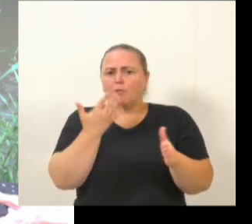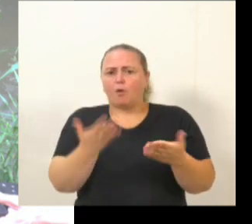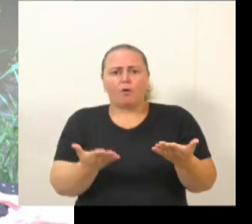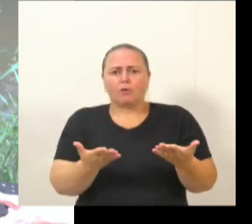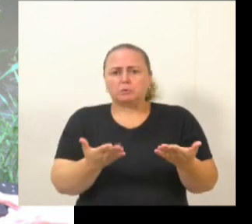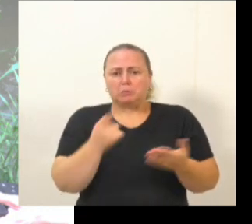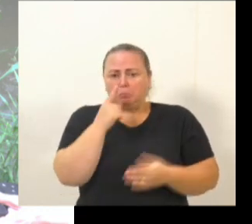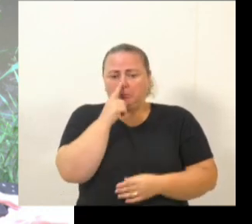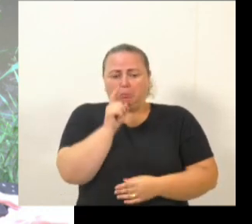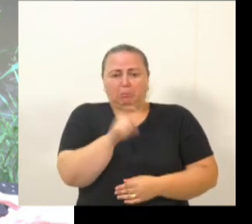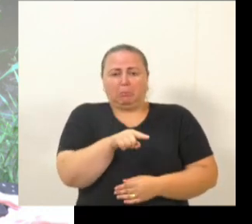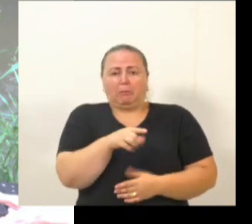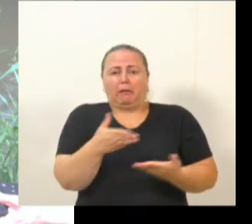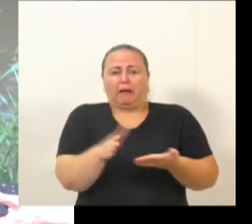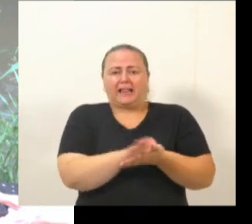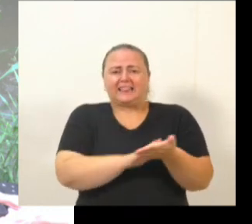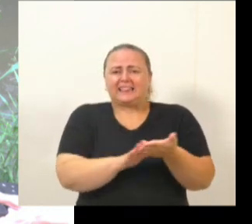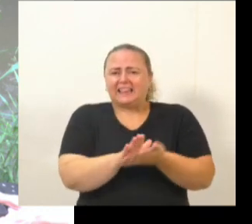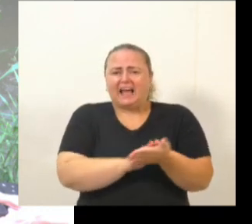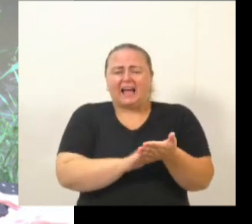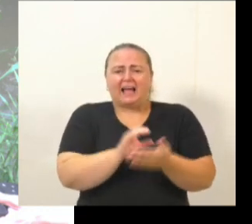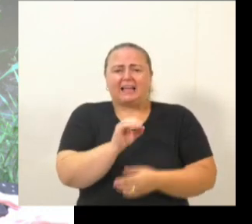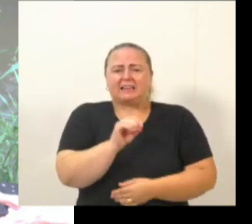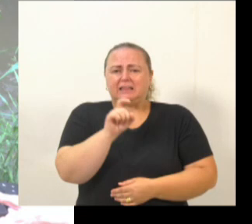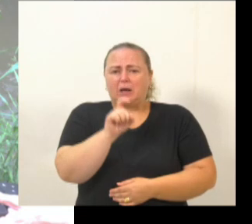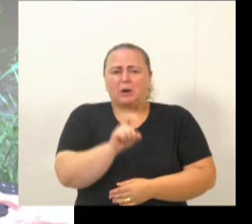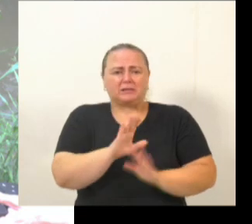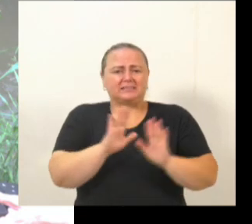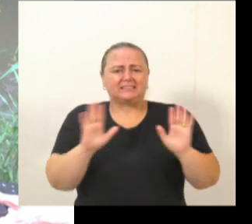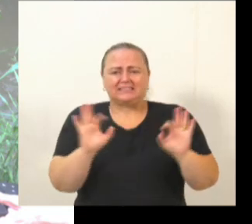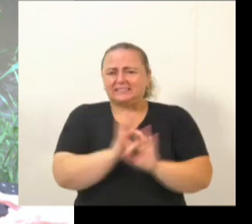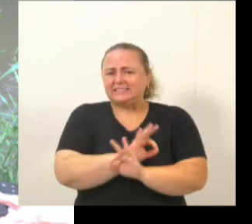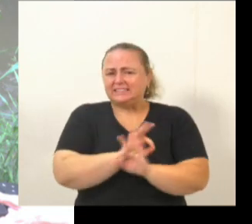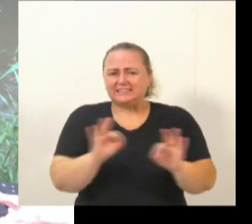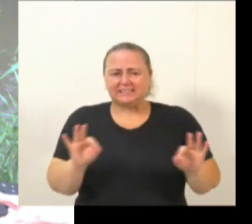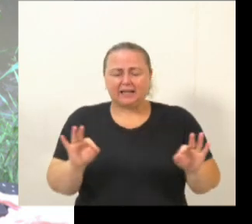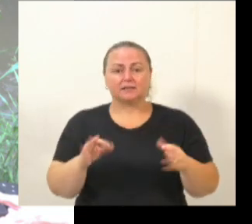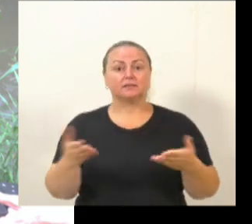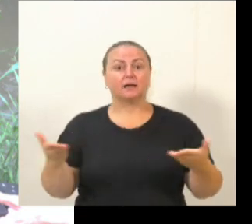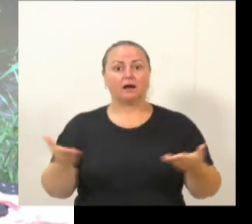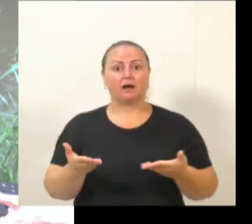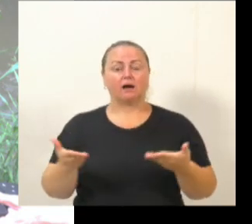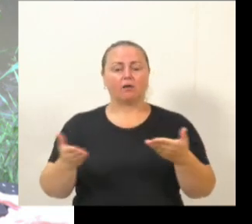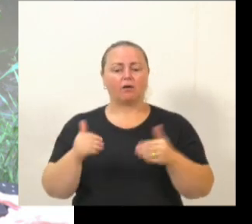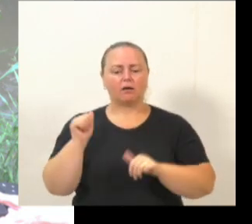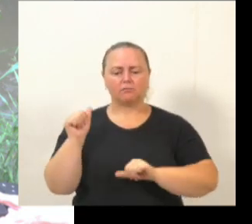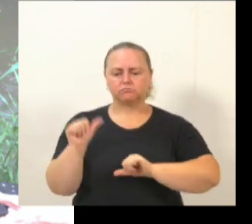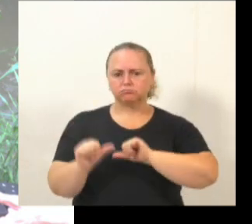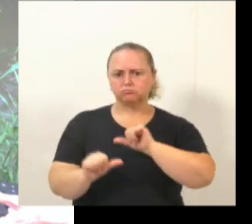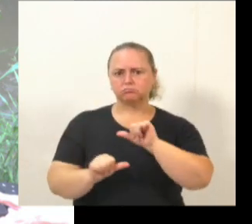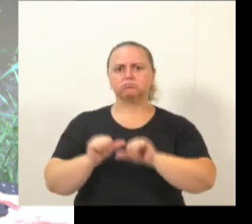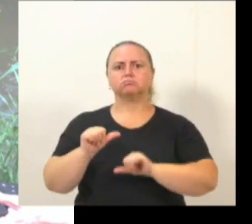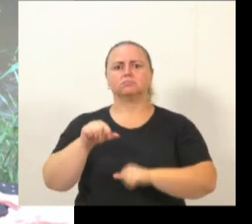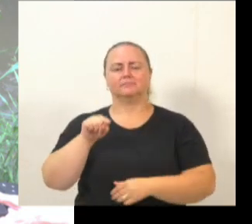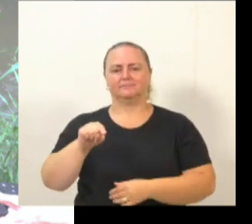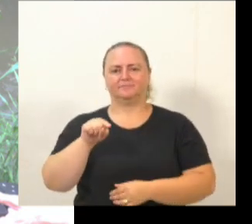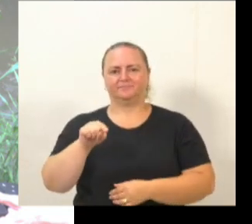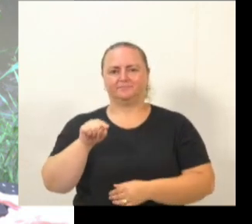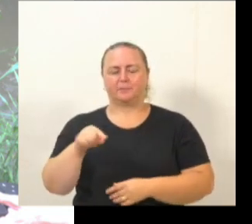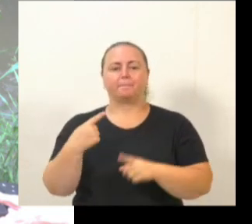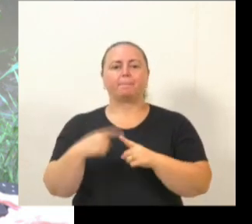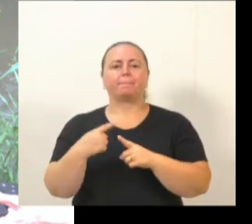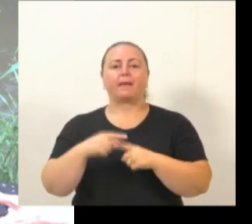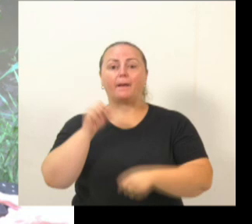tinha oxigênio dissolvido, muita matéria orgânica, e ele quase que automaticamente, parar de cair esgoto